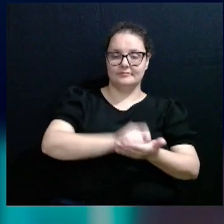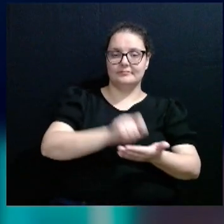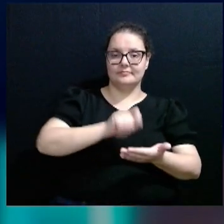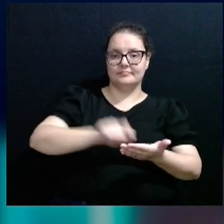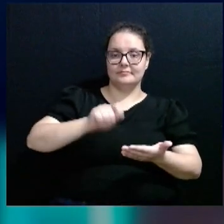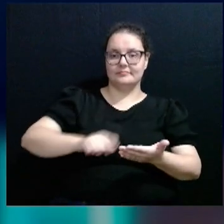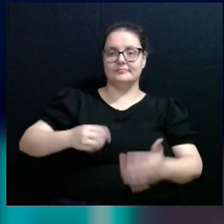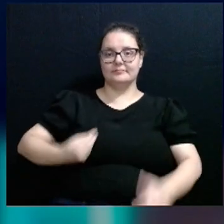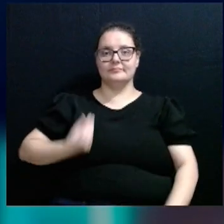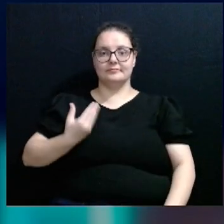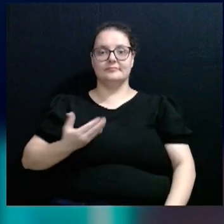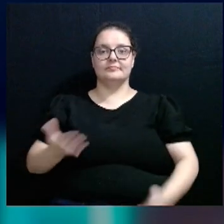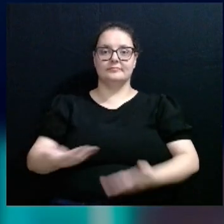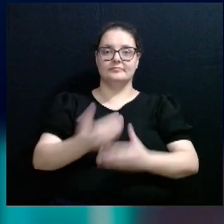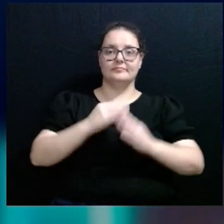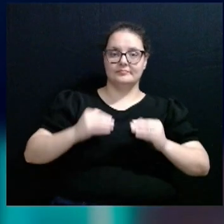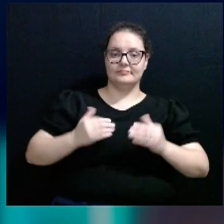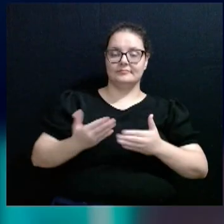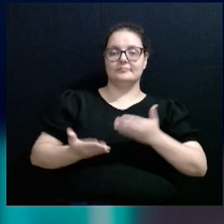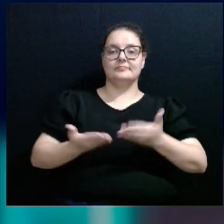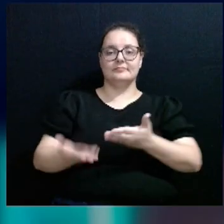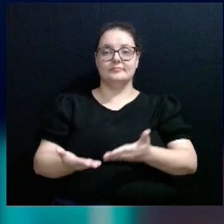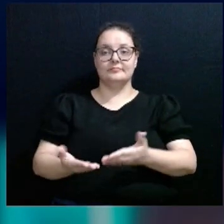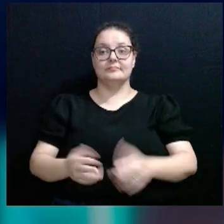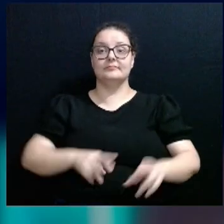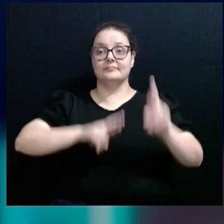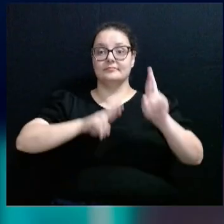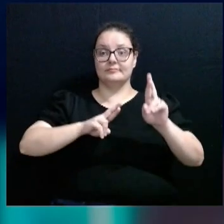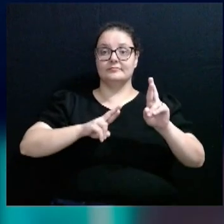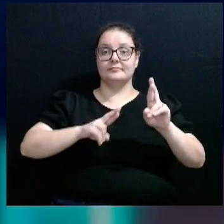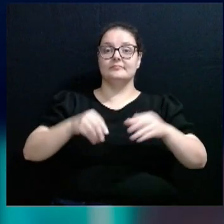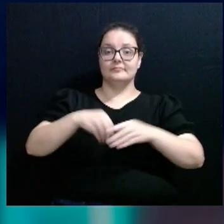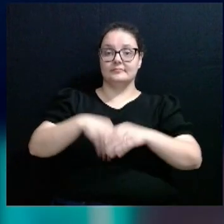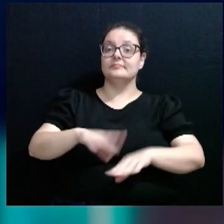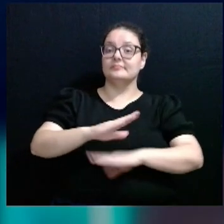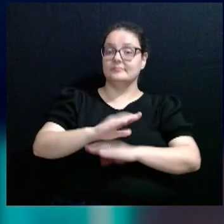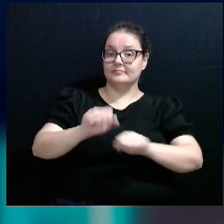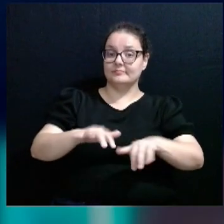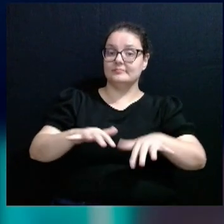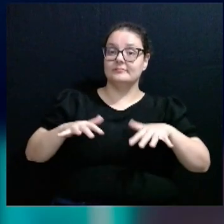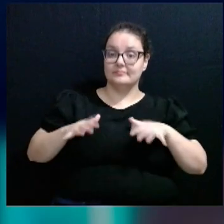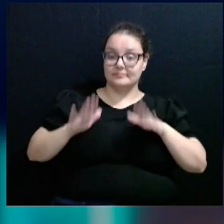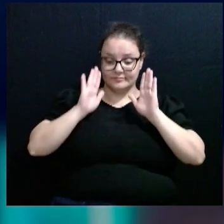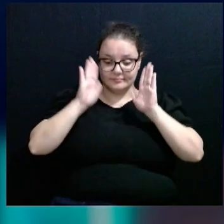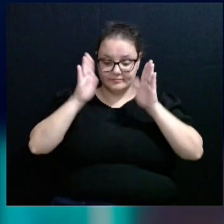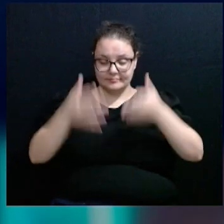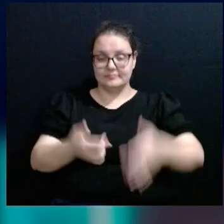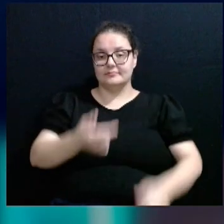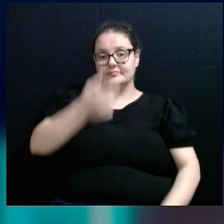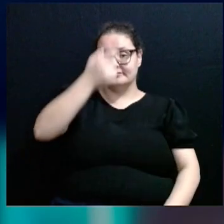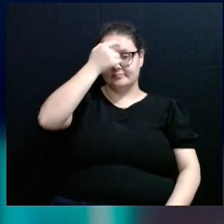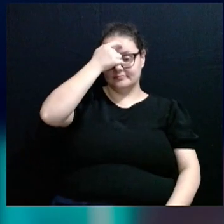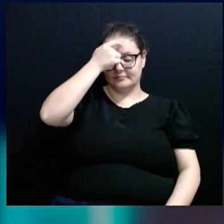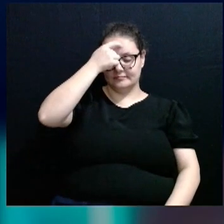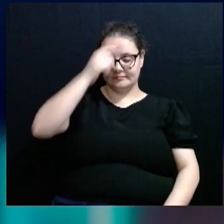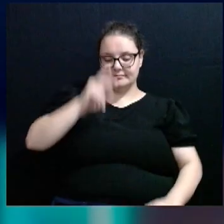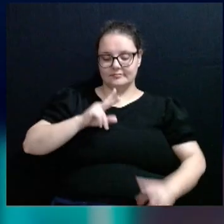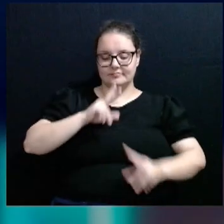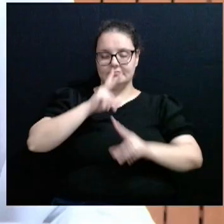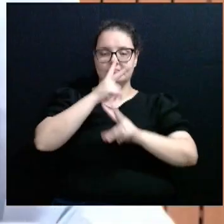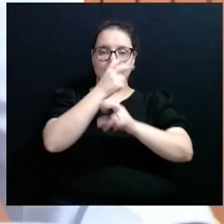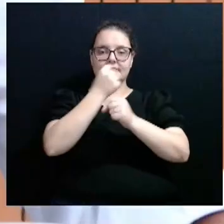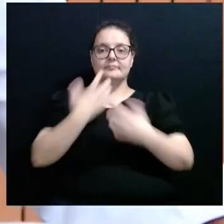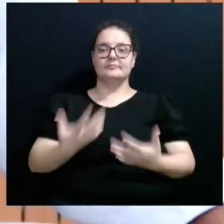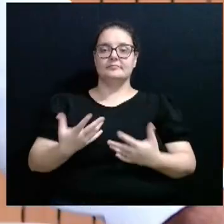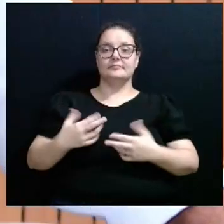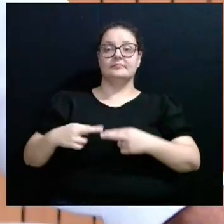Esperança. O evento aconteceu no plenário da Casa Legislativa, com foco na conscientização e no fortalecimento das redes de apoio